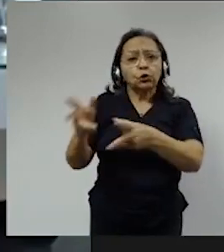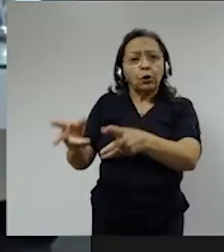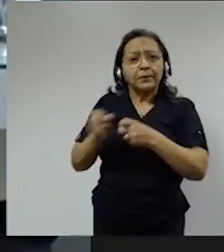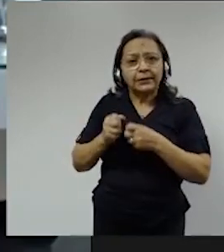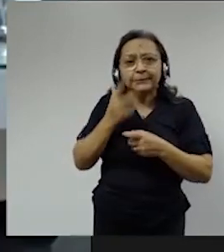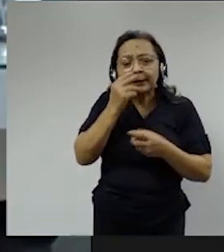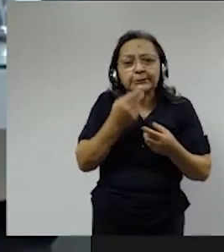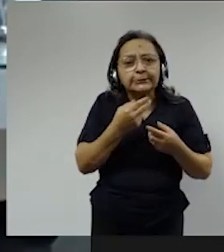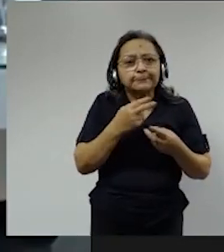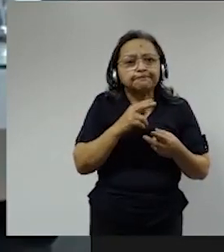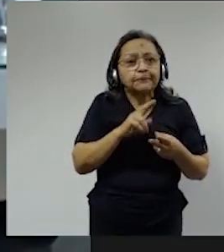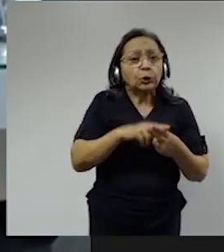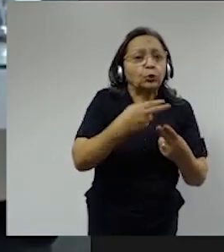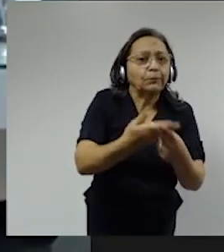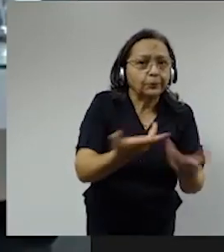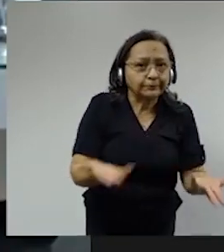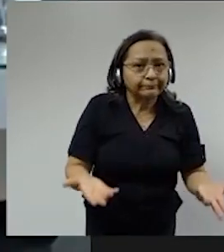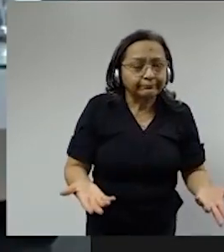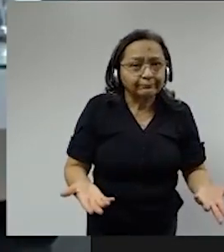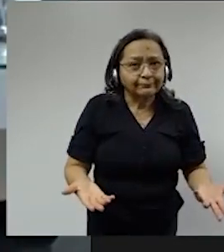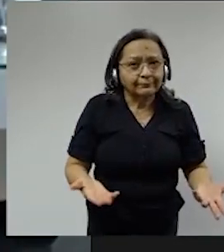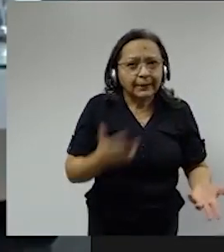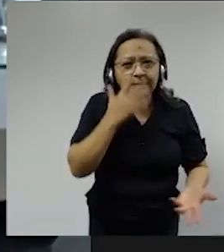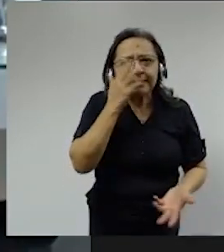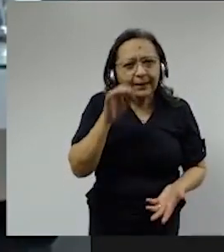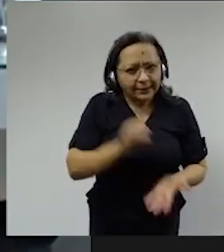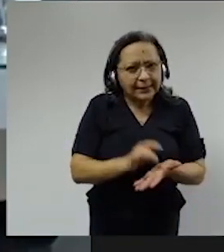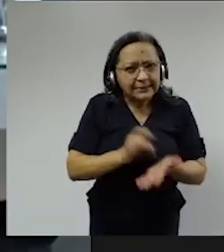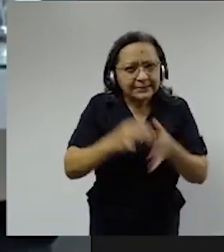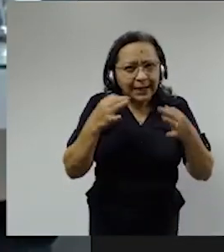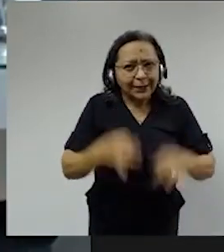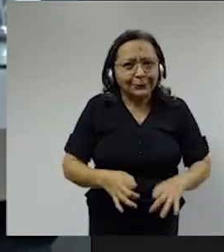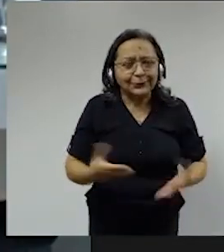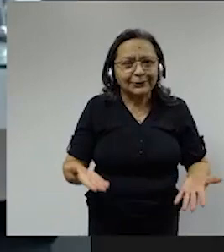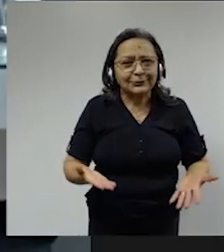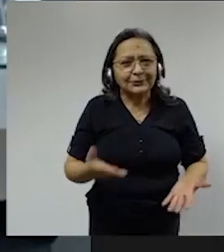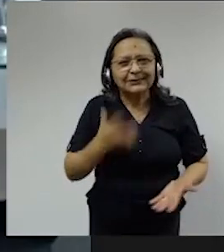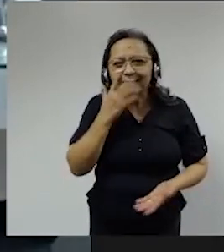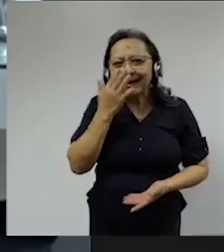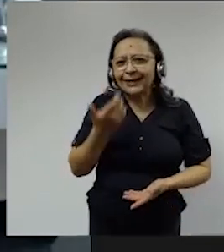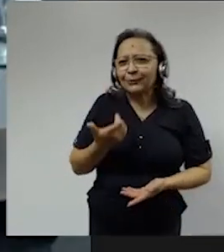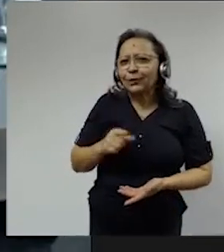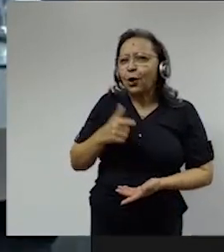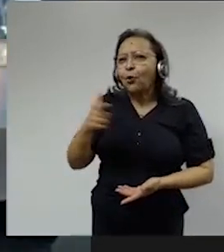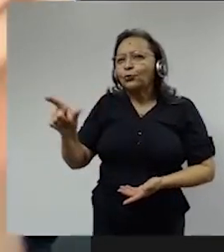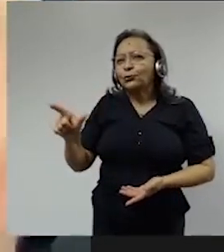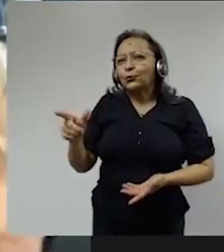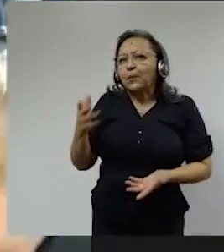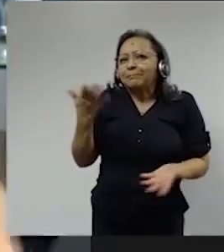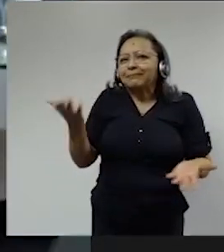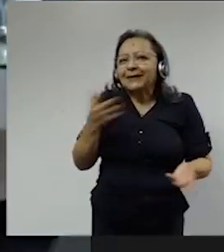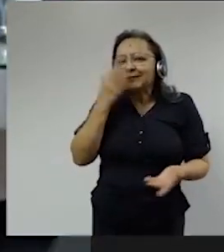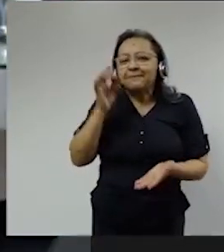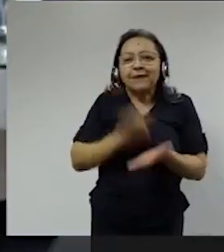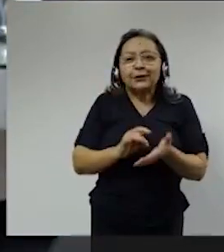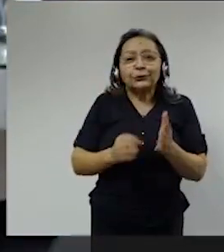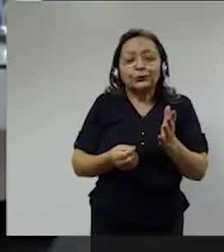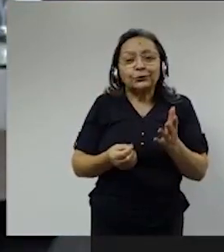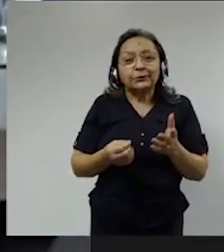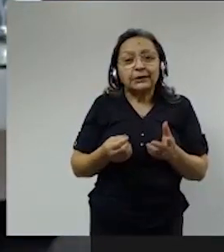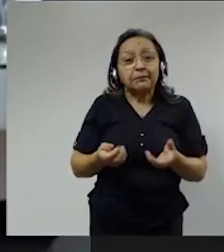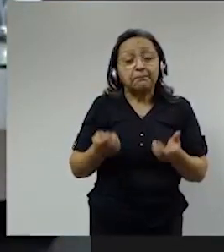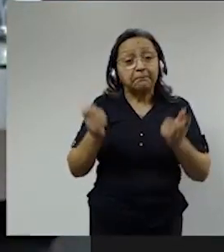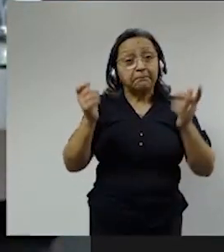tributária, a gente teria aí uma discussão de bis in idem. Será que é isso mesmo? Será que não haveria um novo fato gerador que